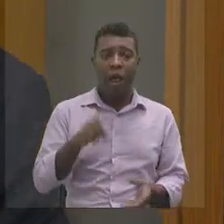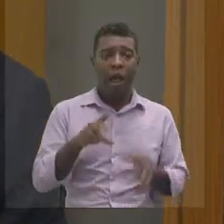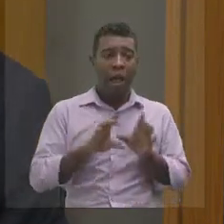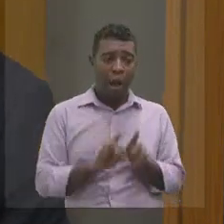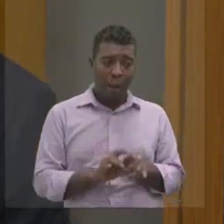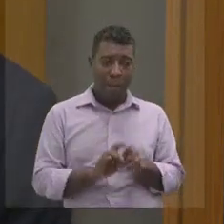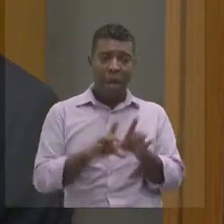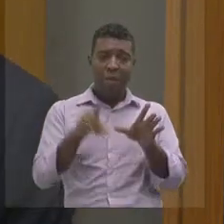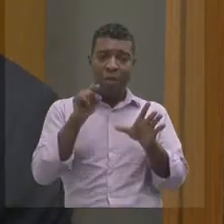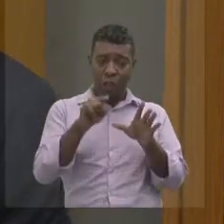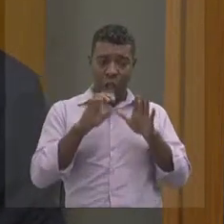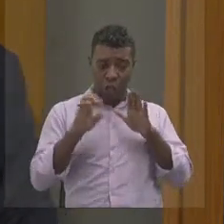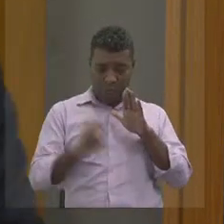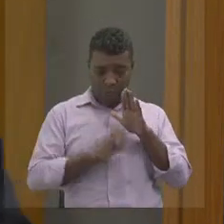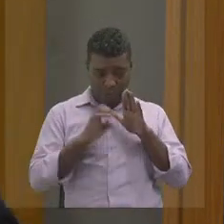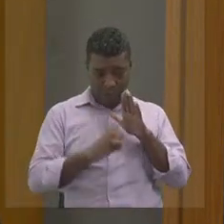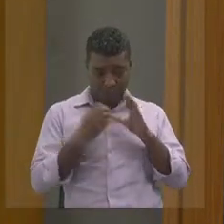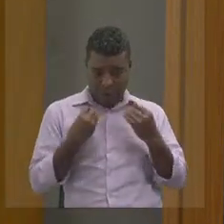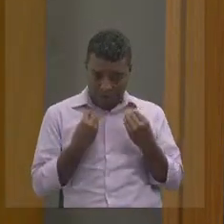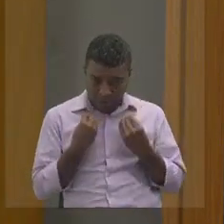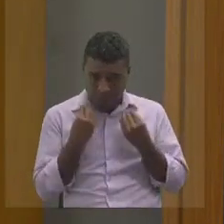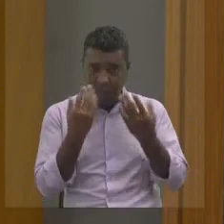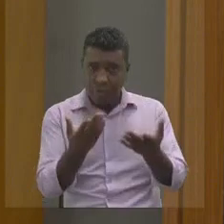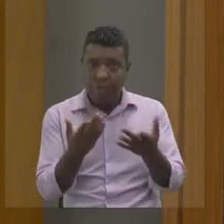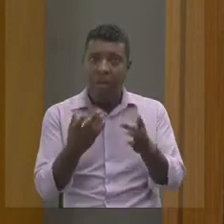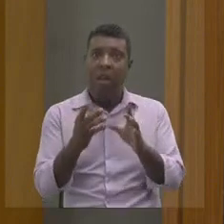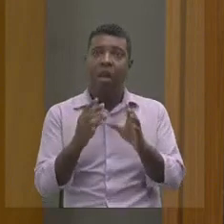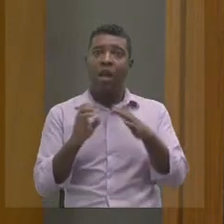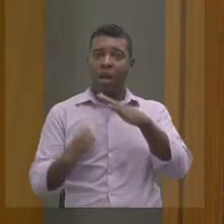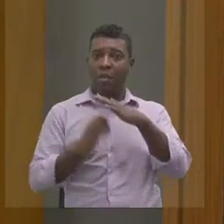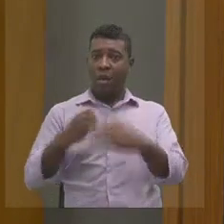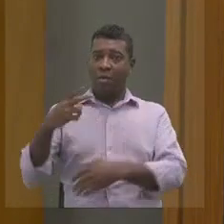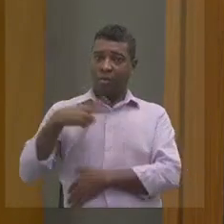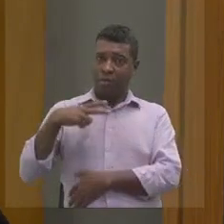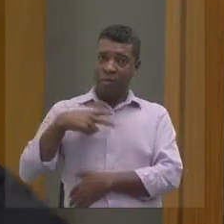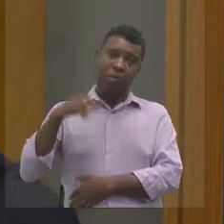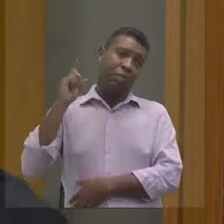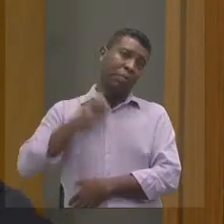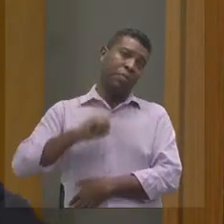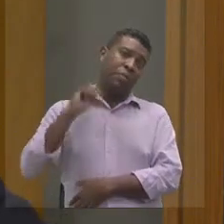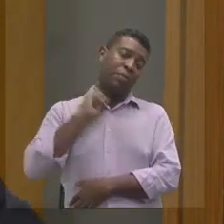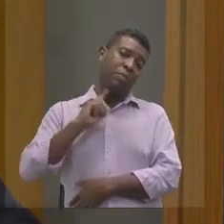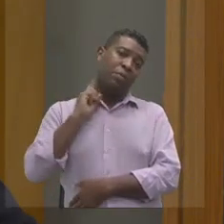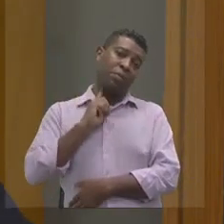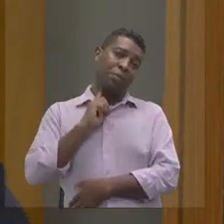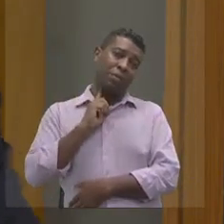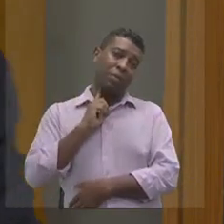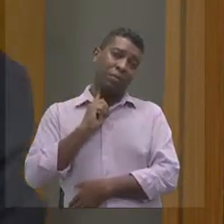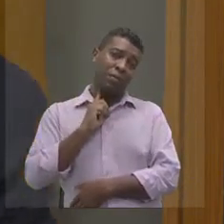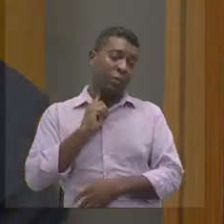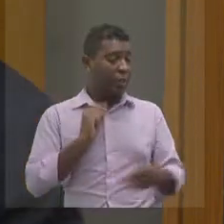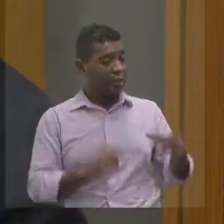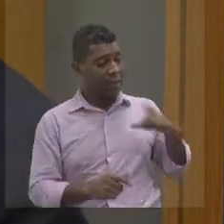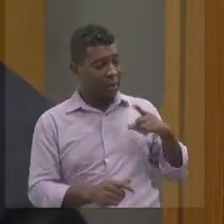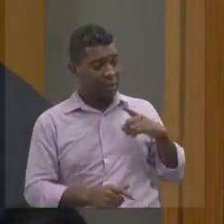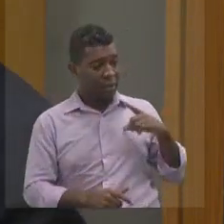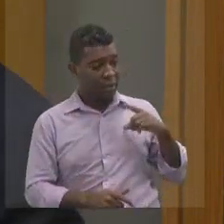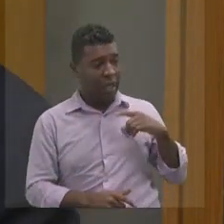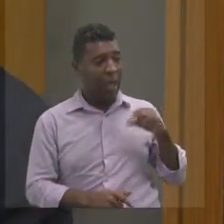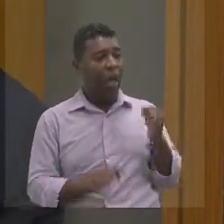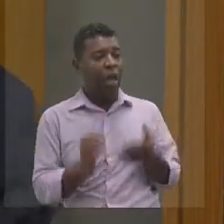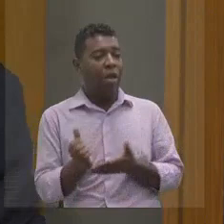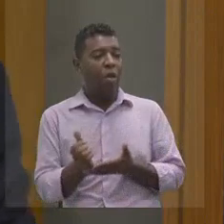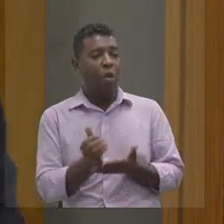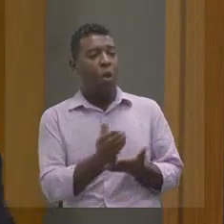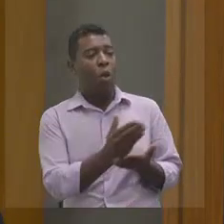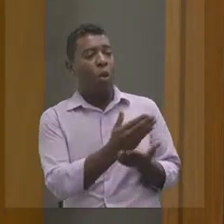empresas privadas de Minas Gerais que tem um recolhimento significativo de